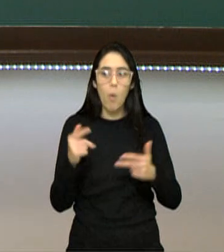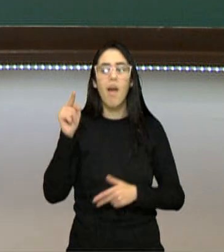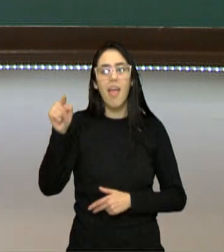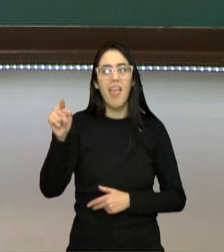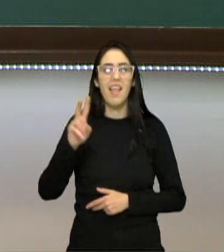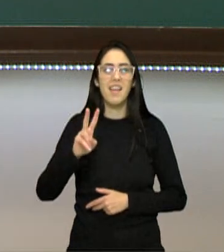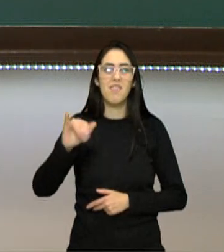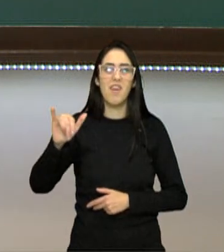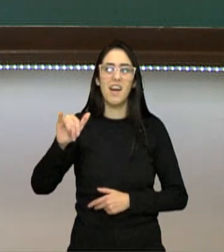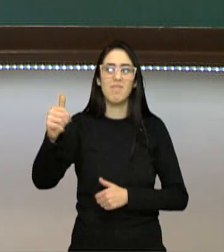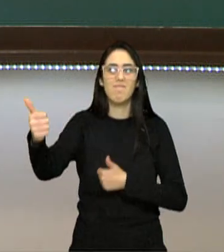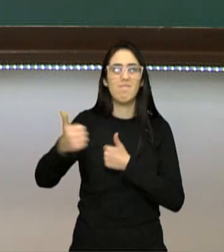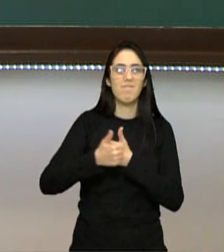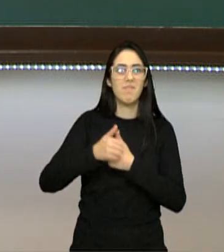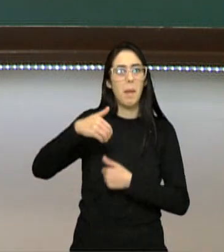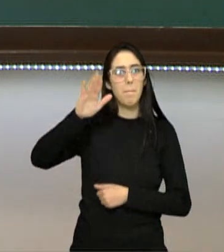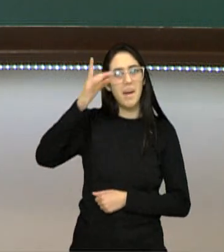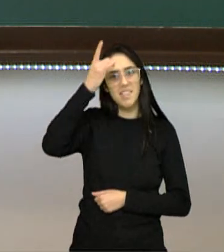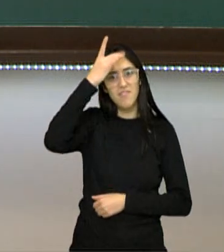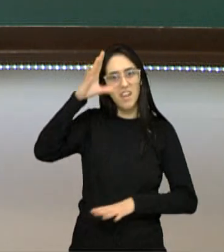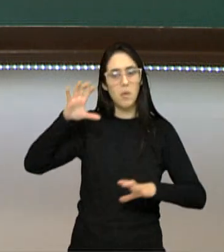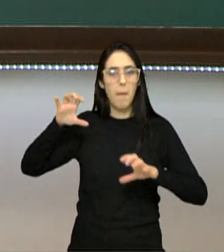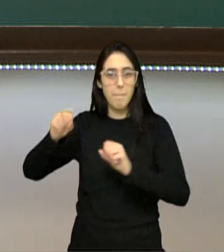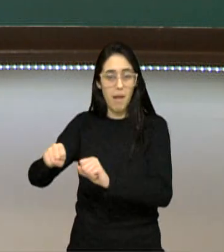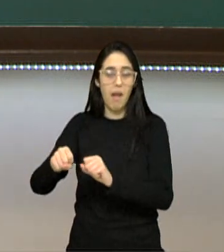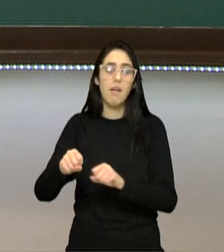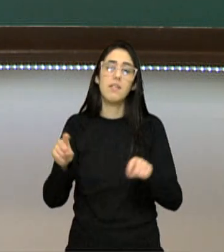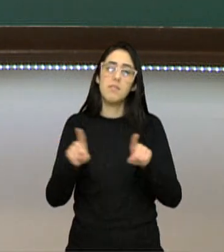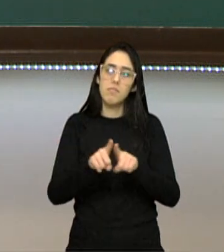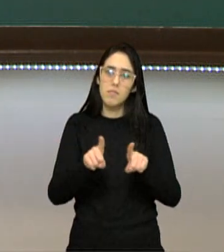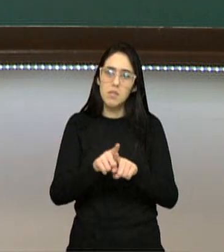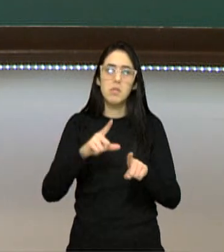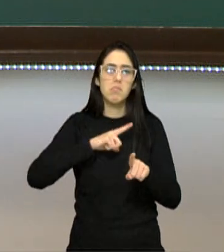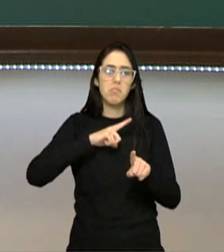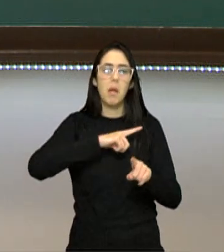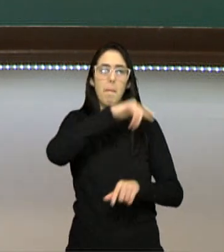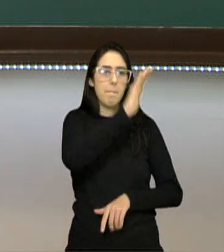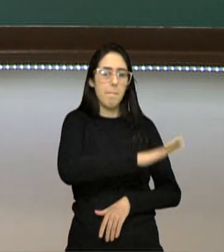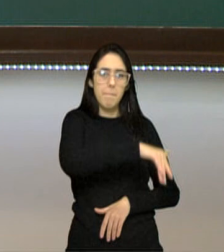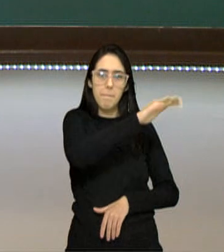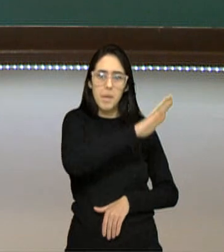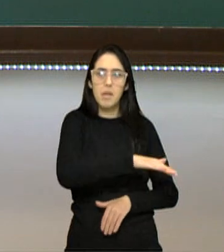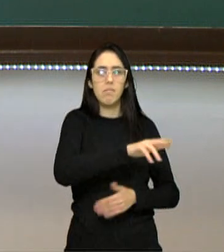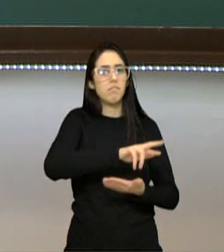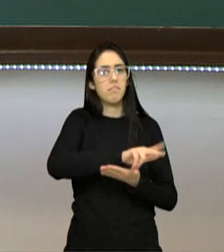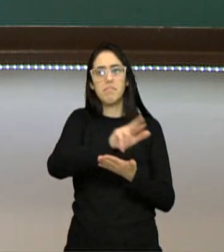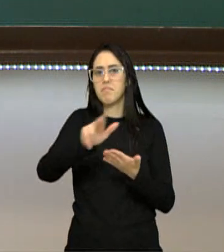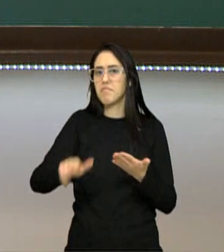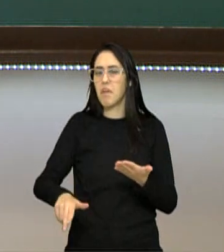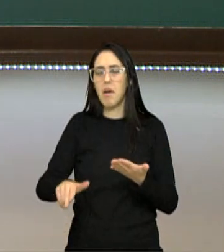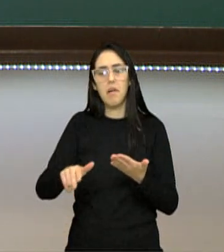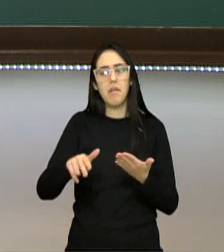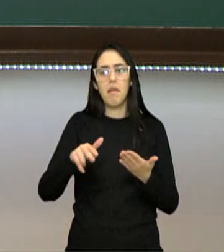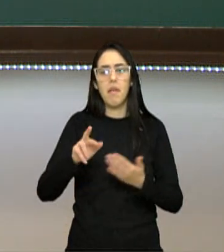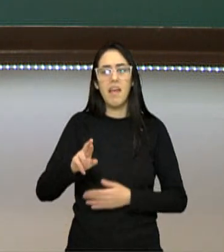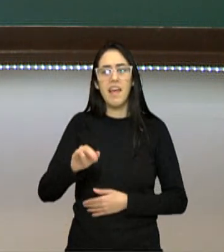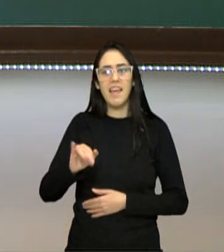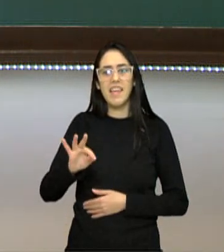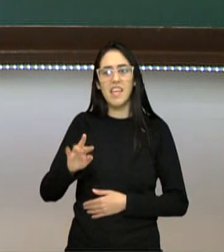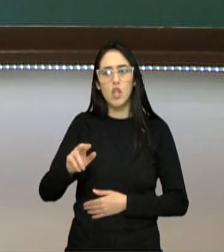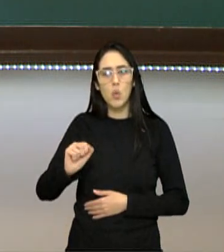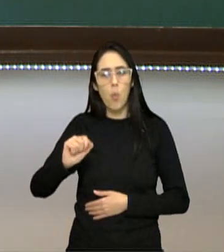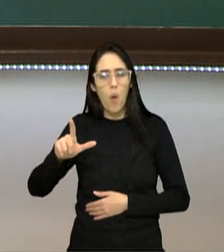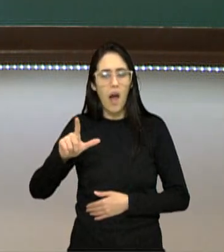aproximava, facilitava o processo de caça, e ele vai passar a pintar os rituais, as